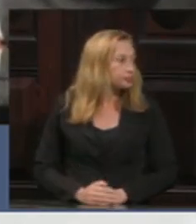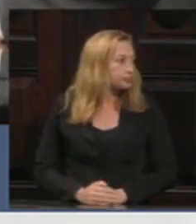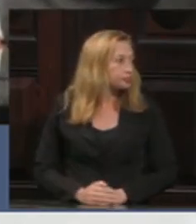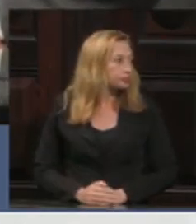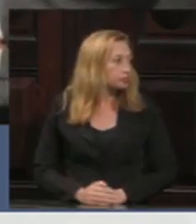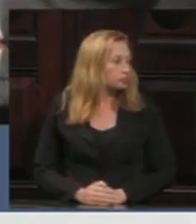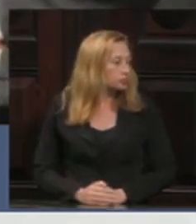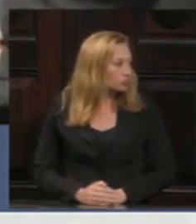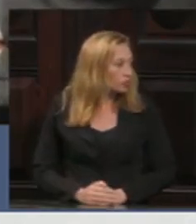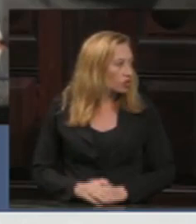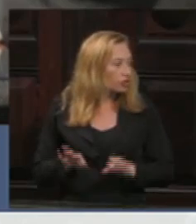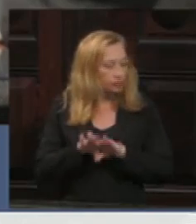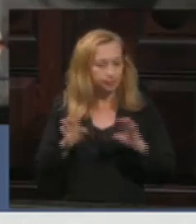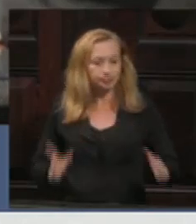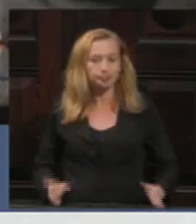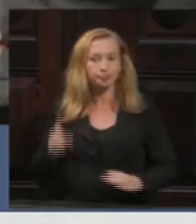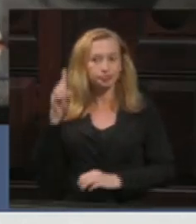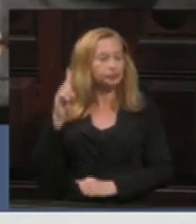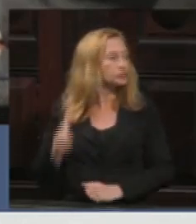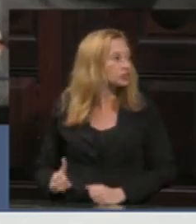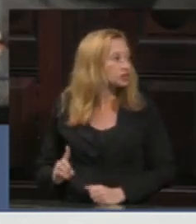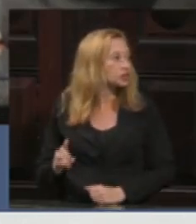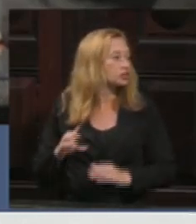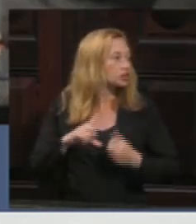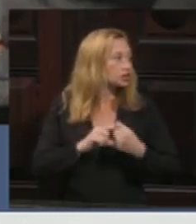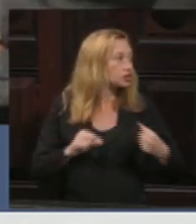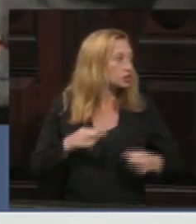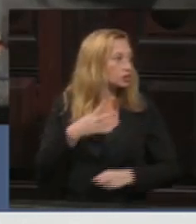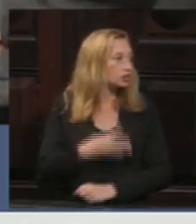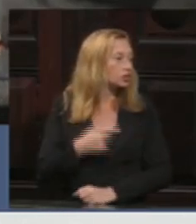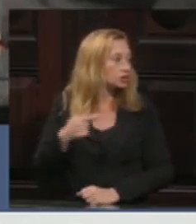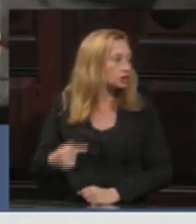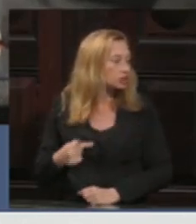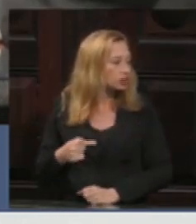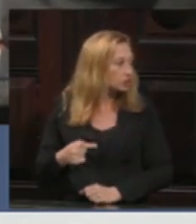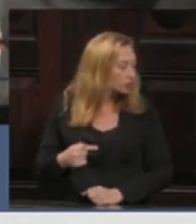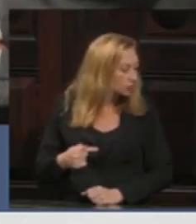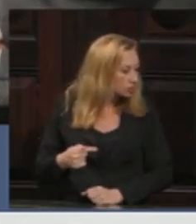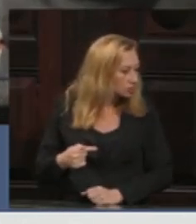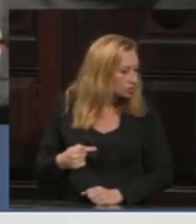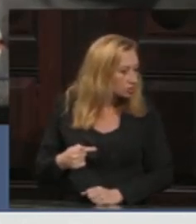Requeiro à mesa diretora, nos termos do parágrafo 1º do artigo 47, inclusão na ordem do dia do projeto de